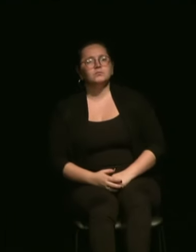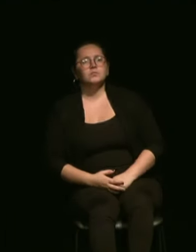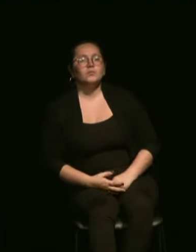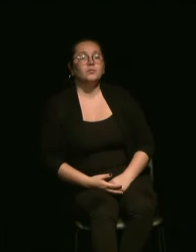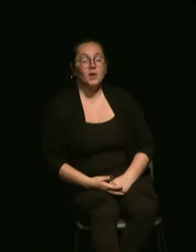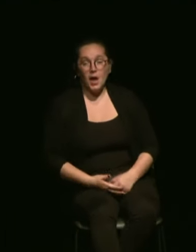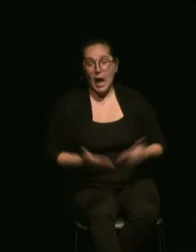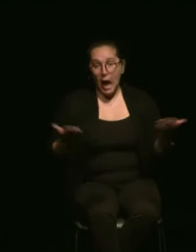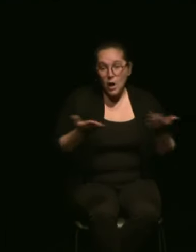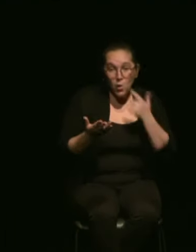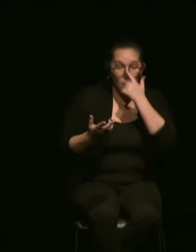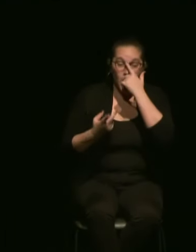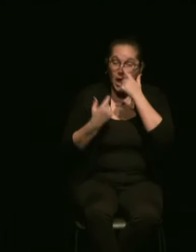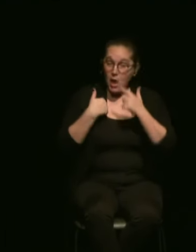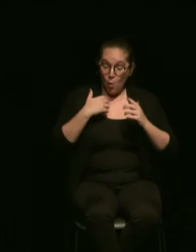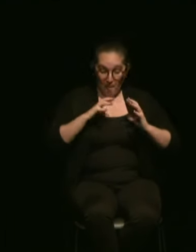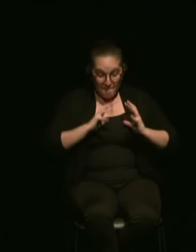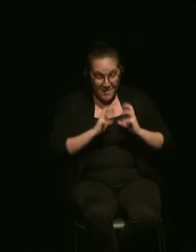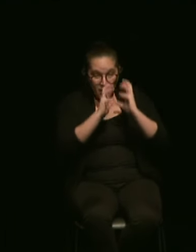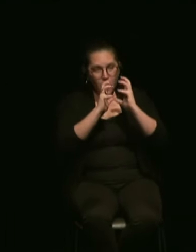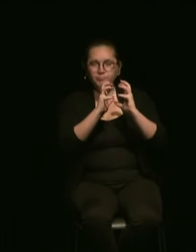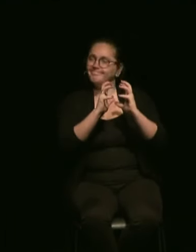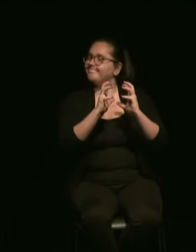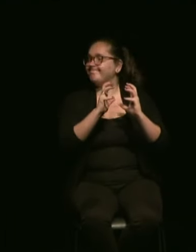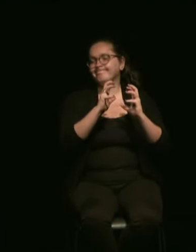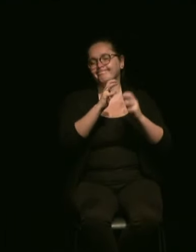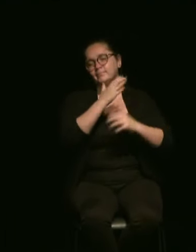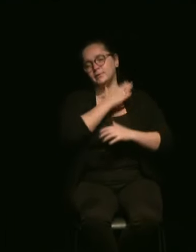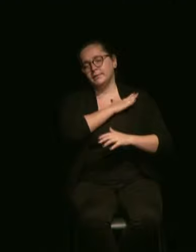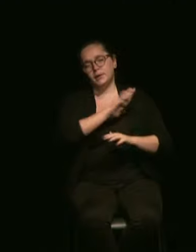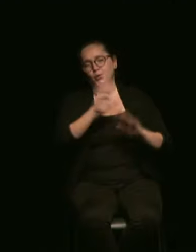Agora eu só não gosto de brigar.